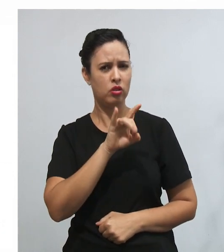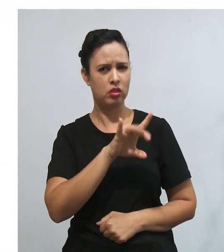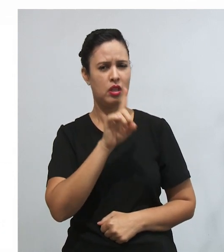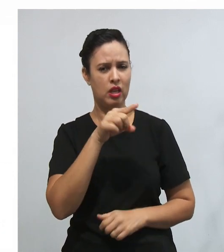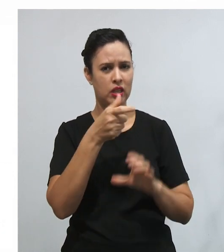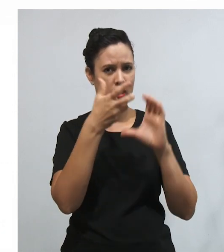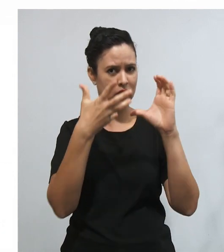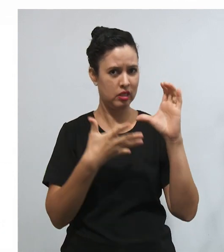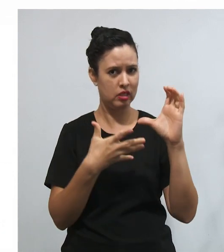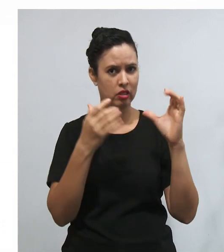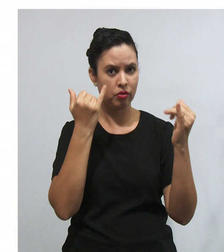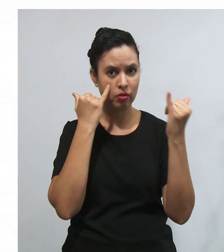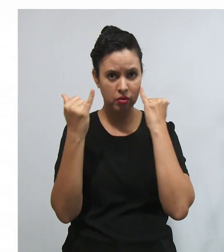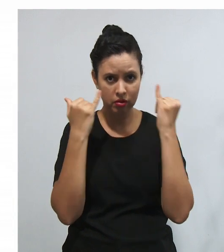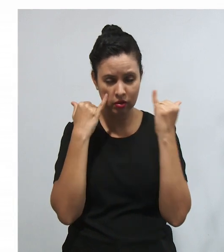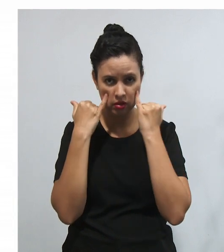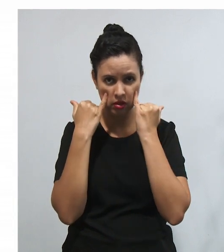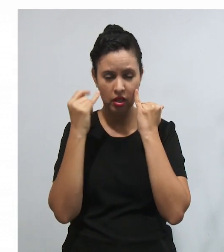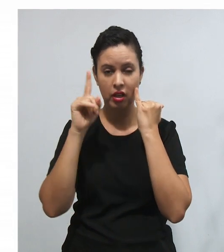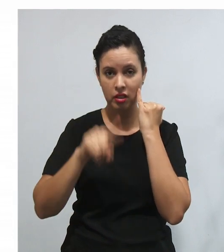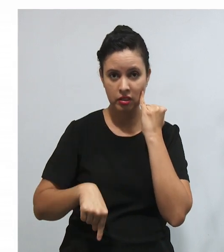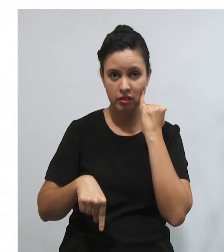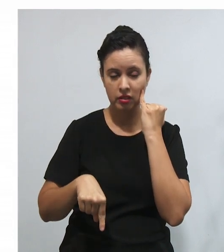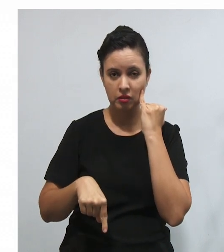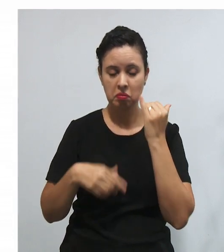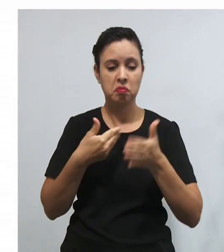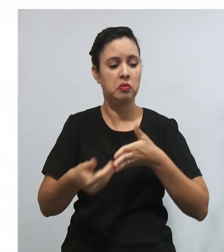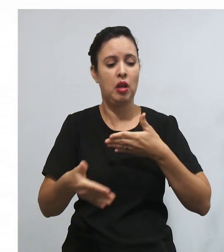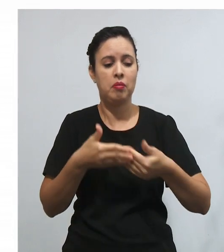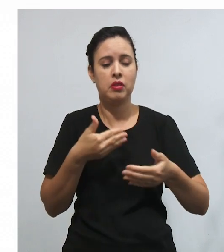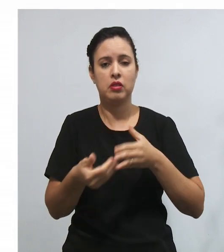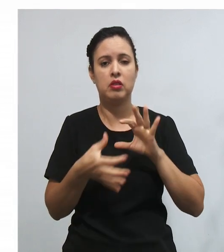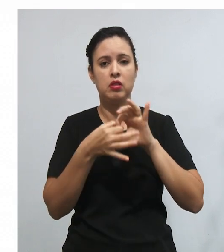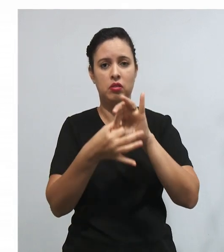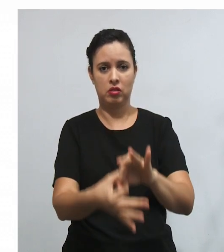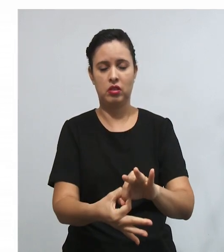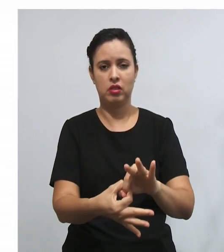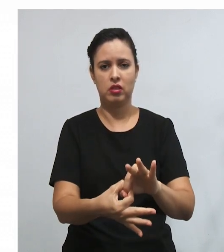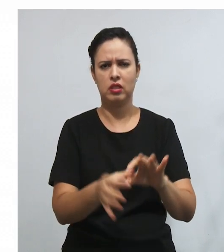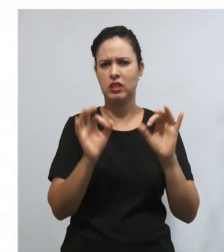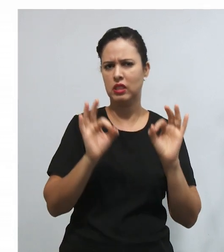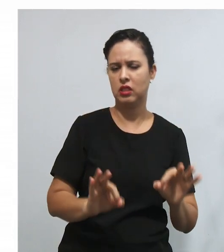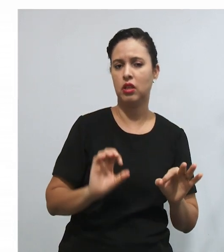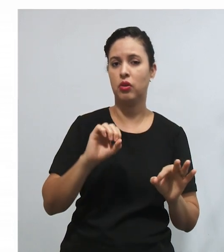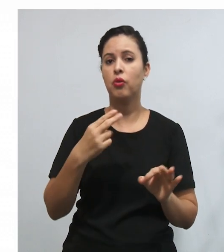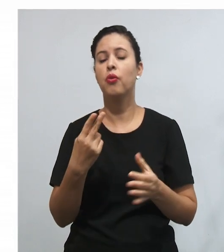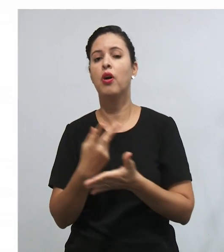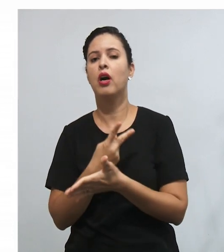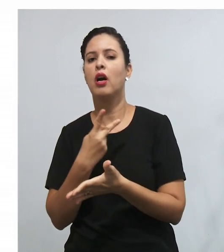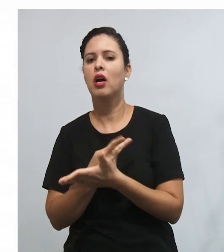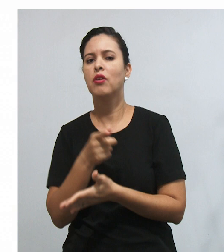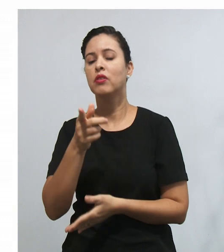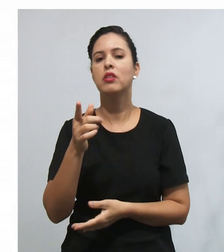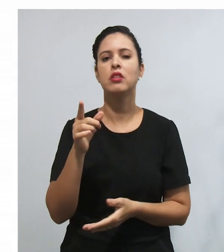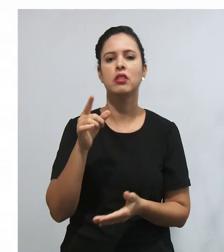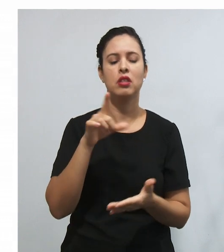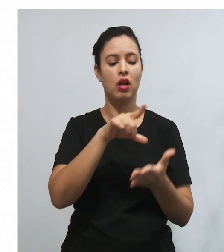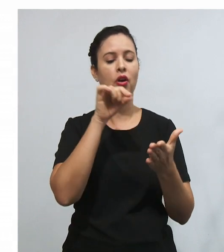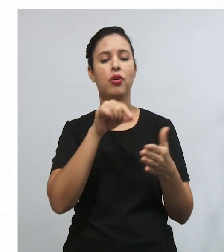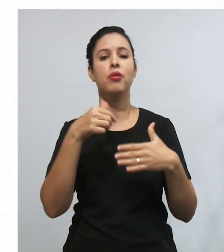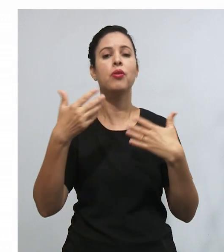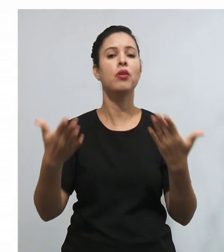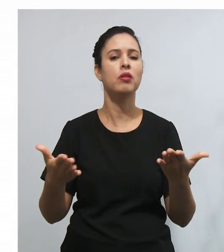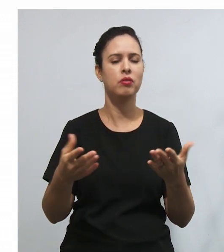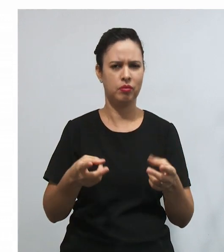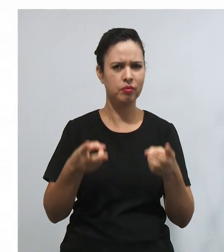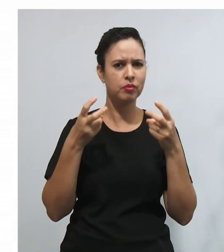caracteriza uma informação, independente do contexto? Certo ou errado? E aí, o que vocês marcariam, né? Perceba